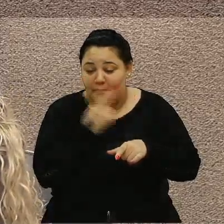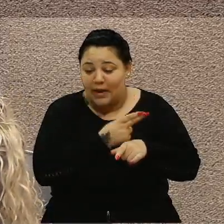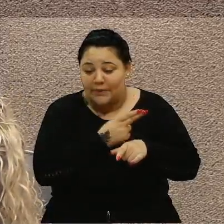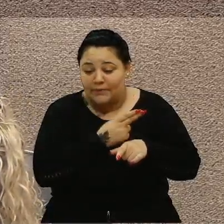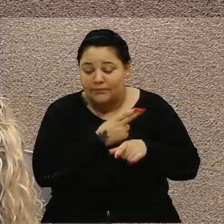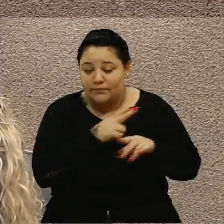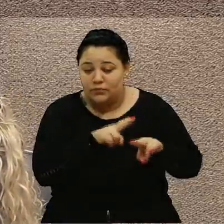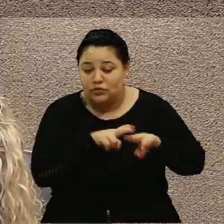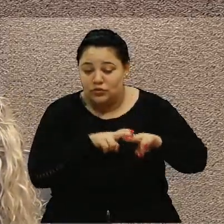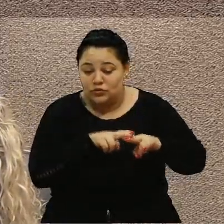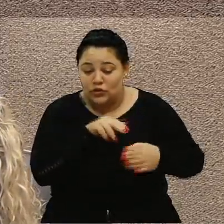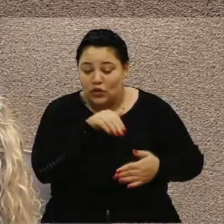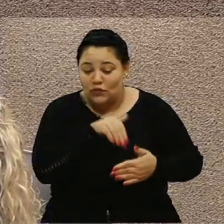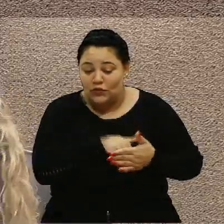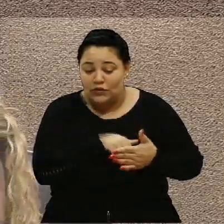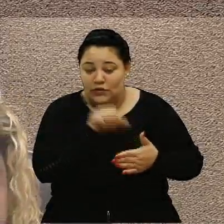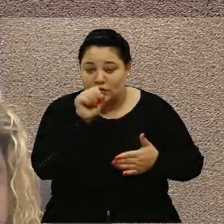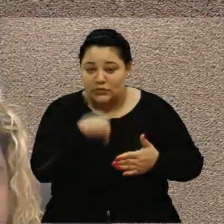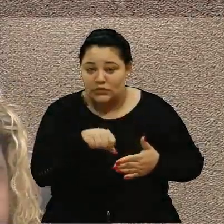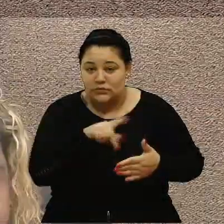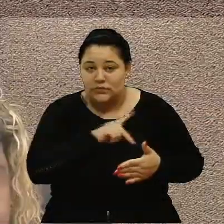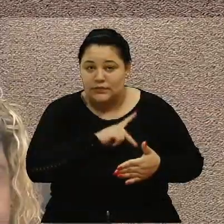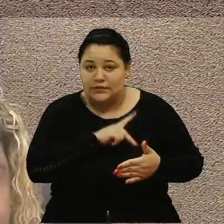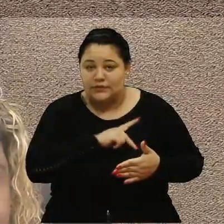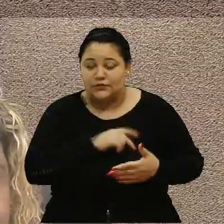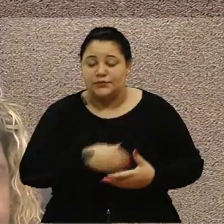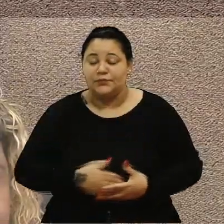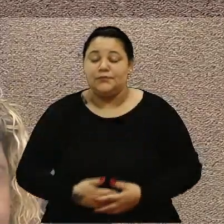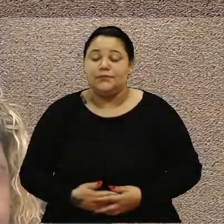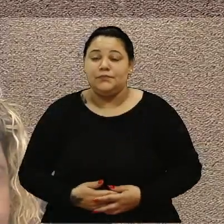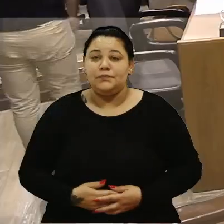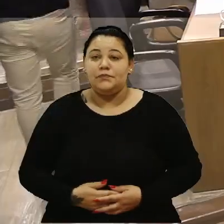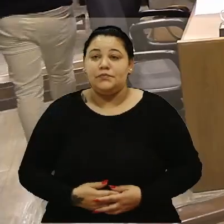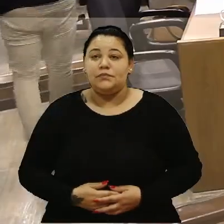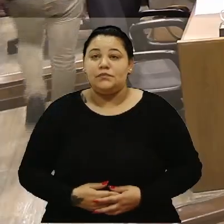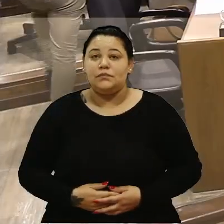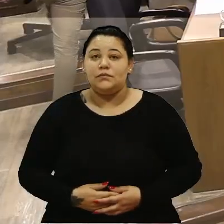votarei sim, senhor presidente. Obrigado, vereador Fantinel. Em declaração de